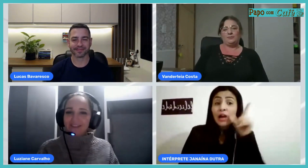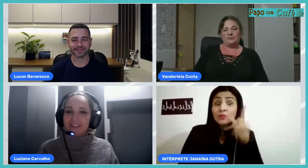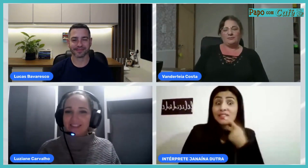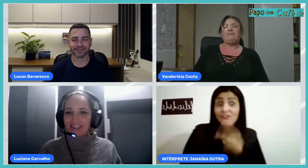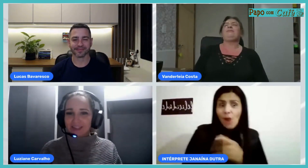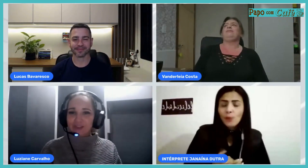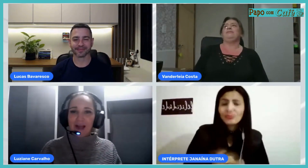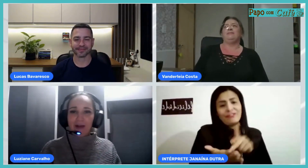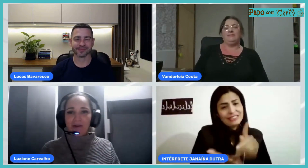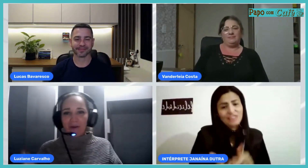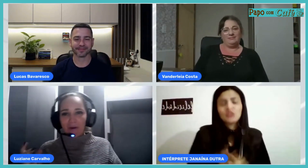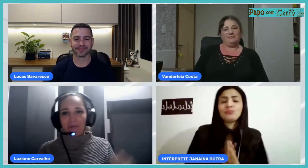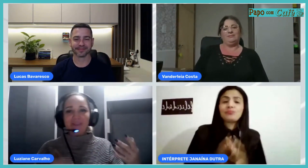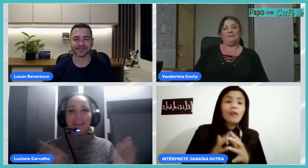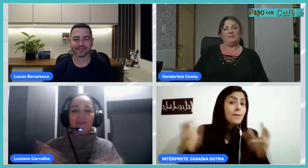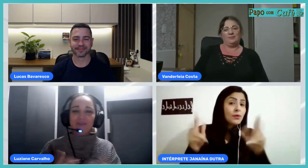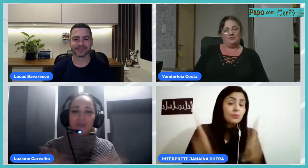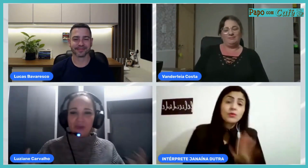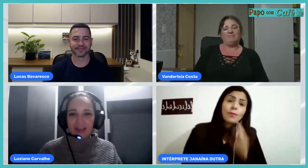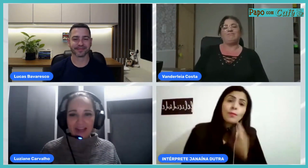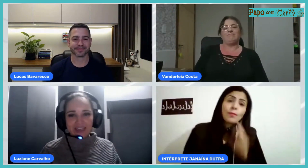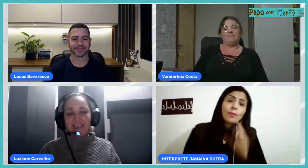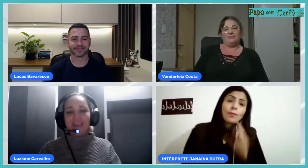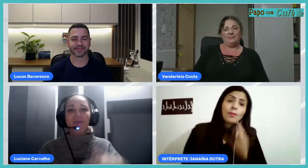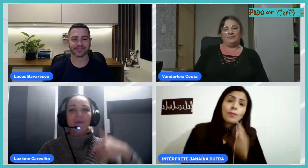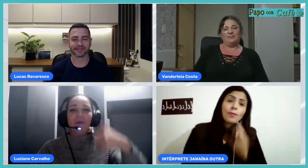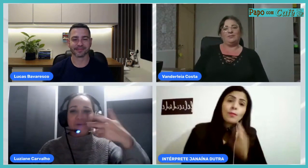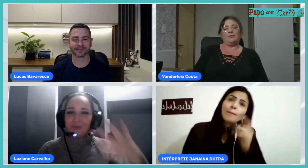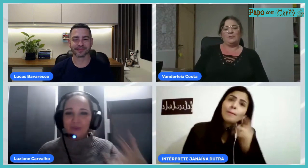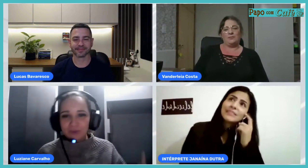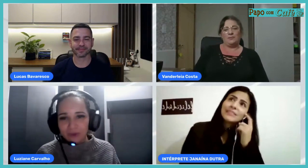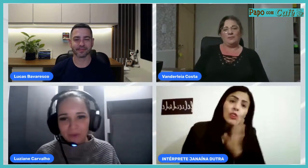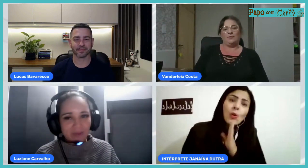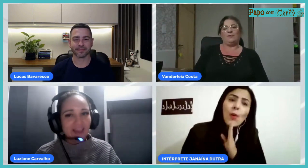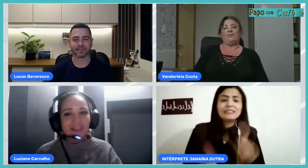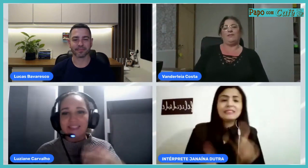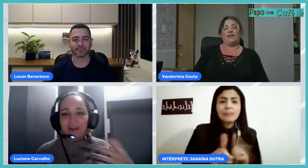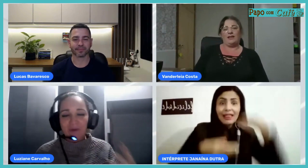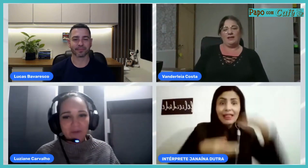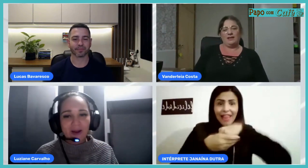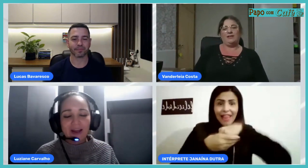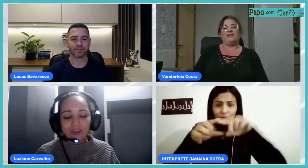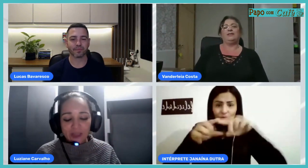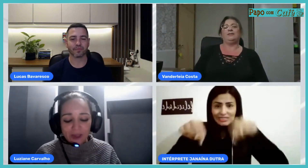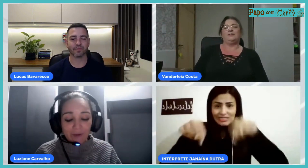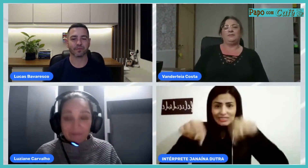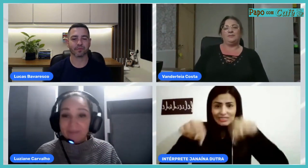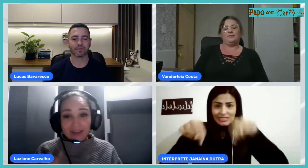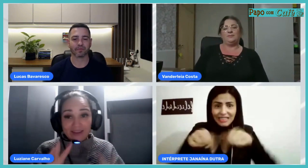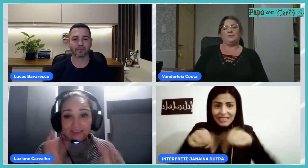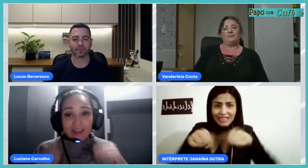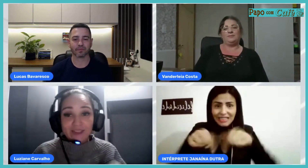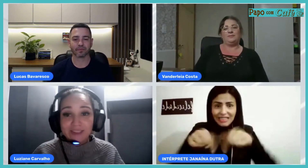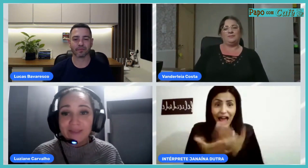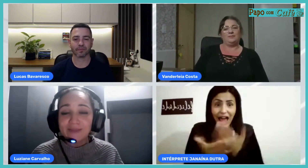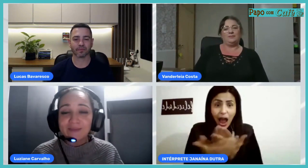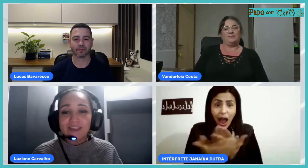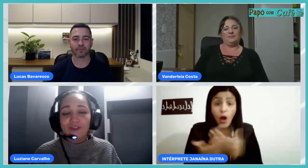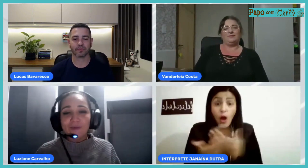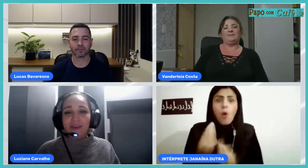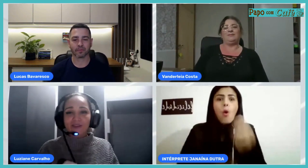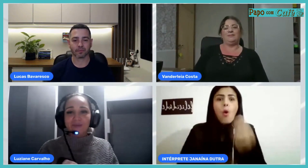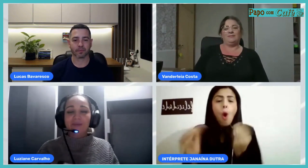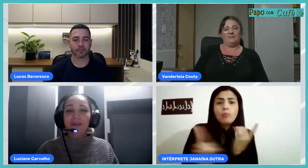descobrir dentro da sala de aula como, né, funciona a língua, como o surdo pensa, como age. Tenho esse